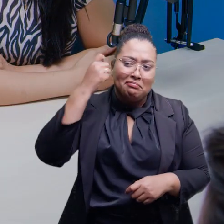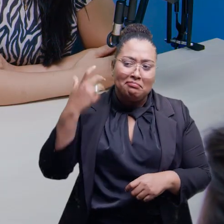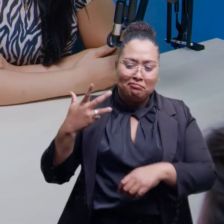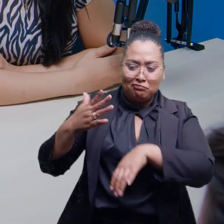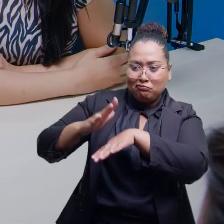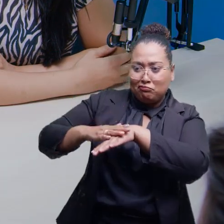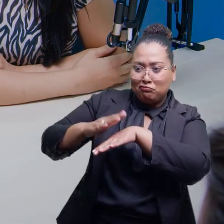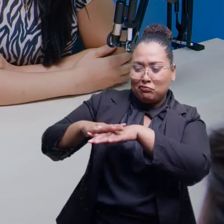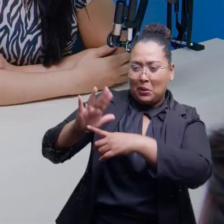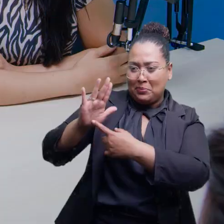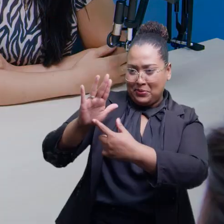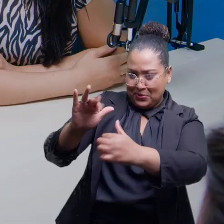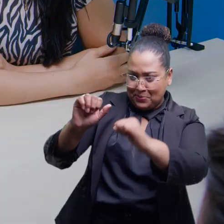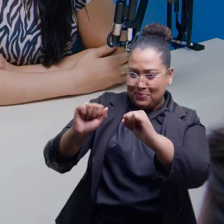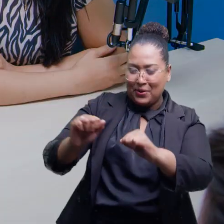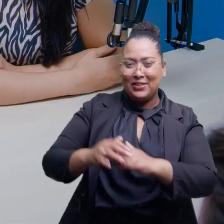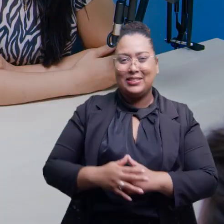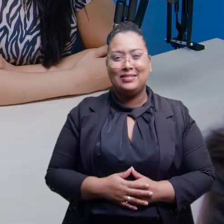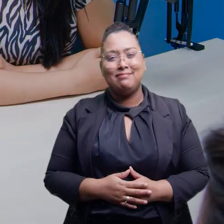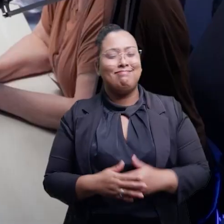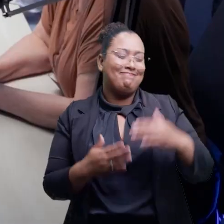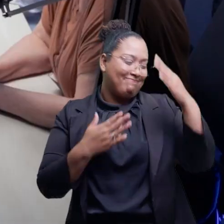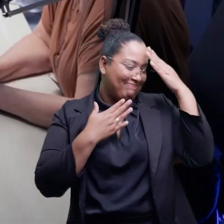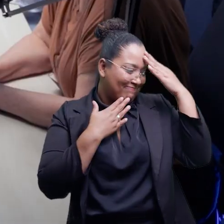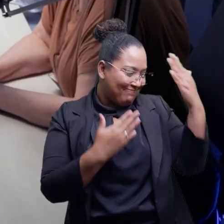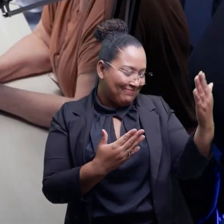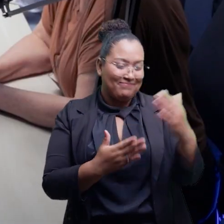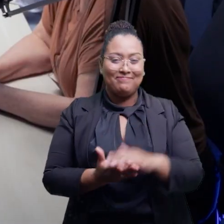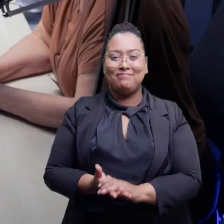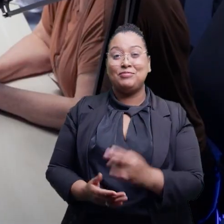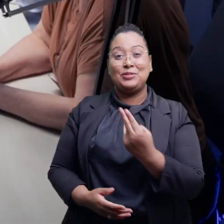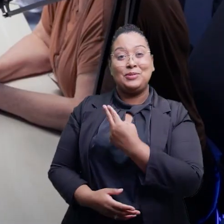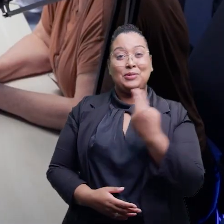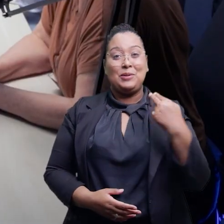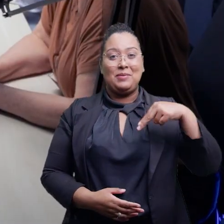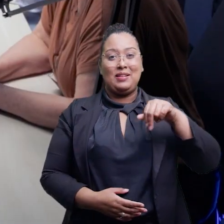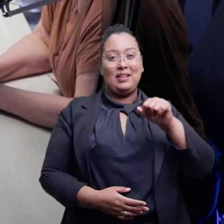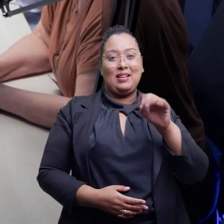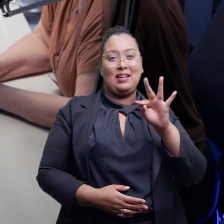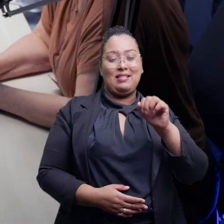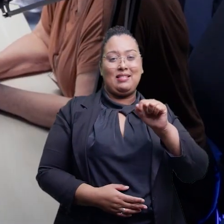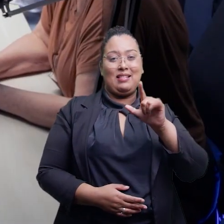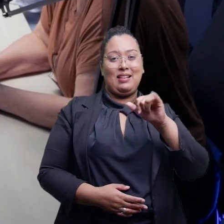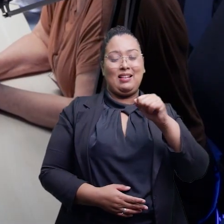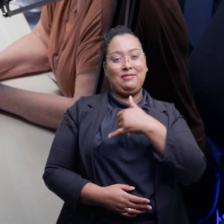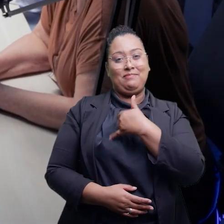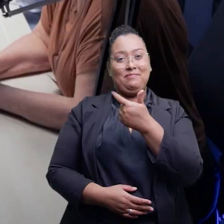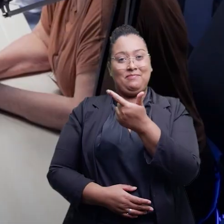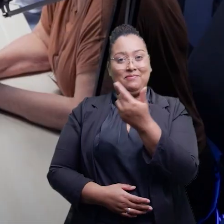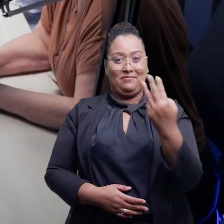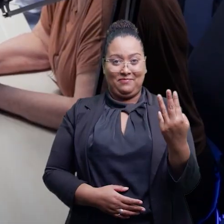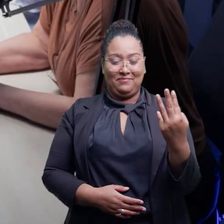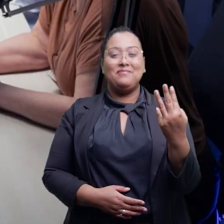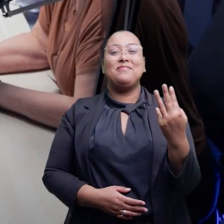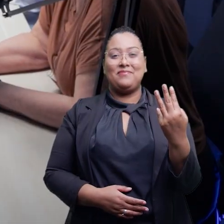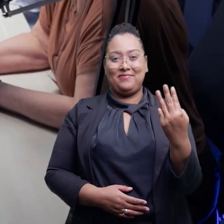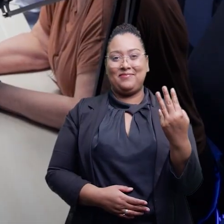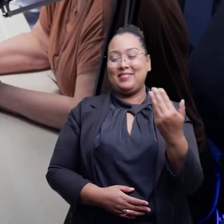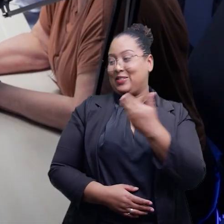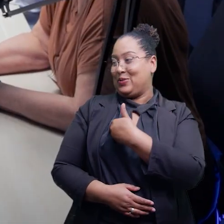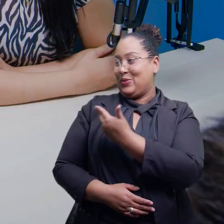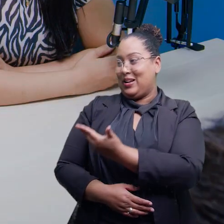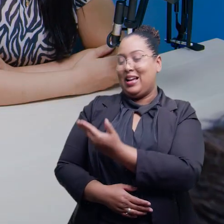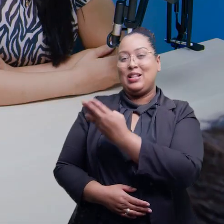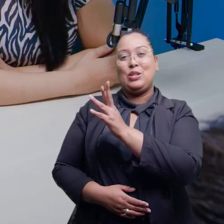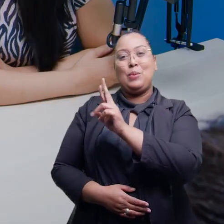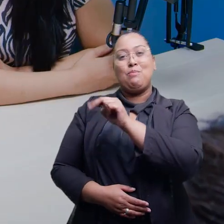sua autodescrição e a sua apresentação. Obrigada, Lívia. Eu sou a Natália, tenho 23 anos, estou